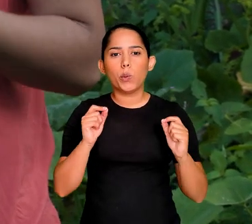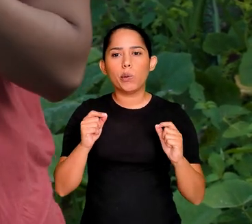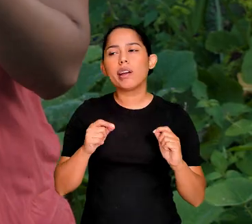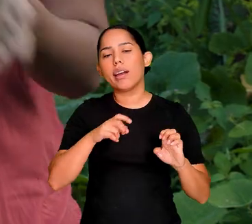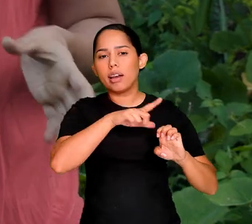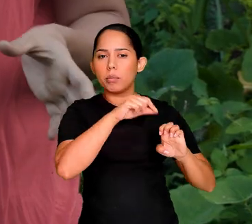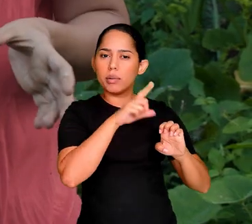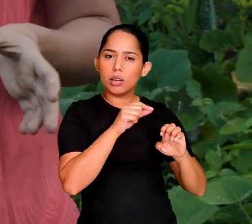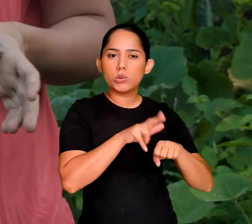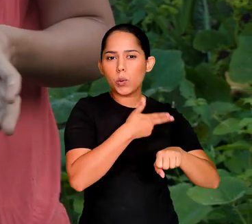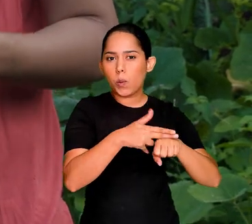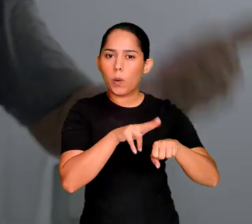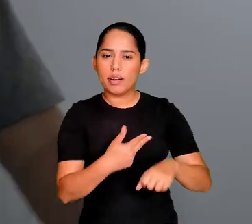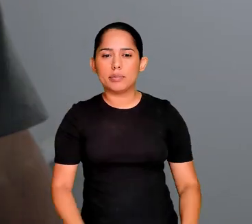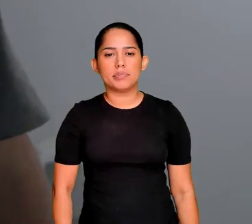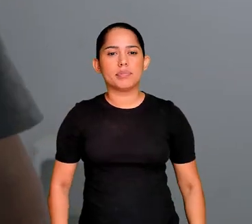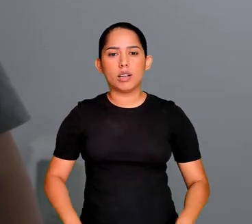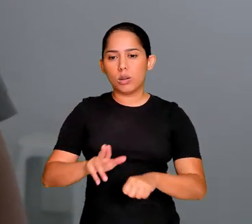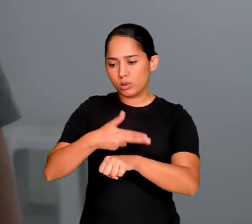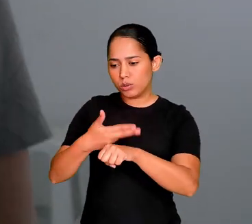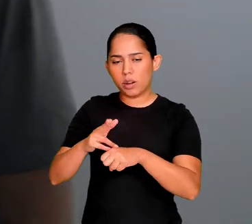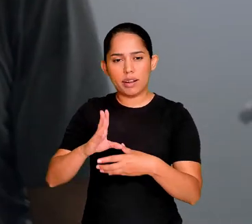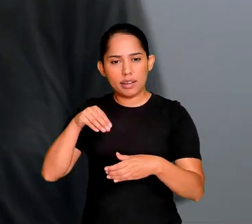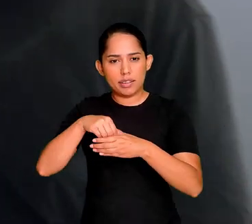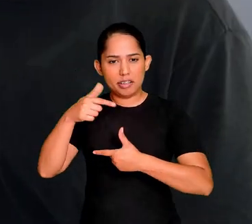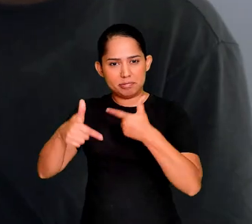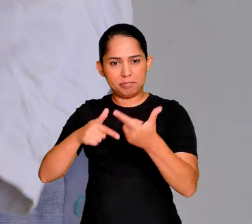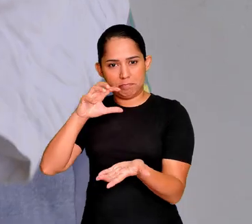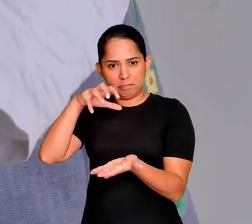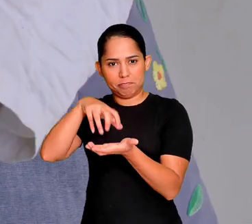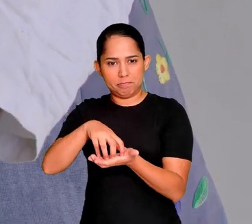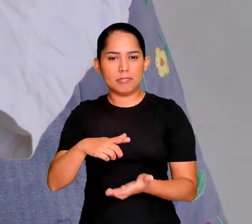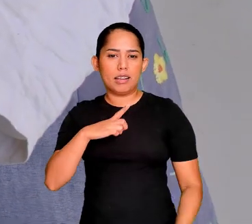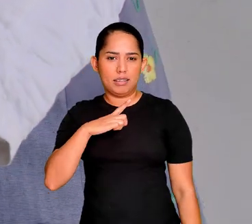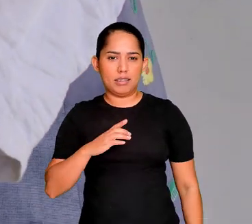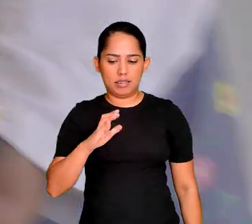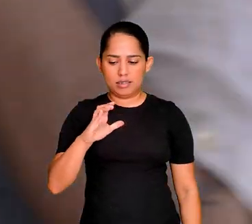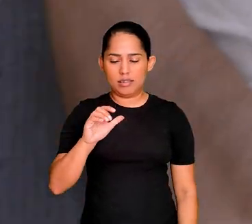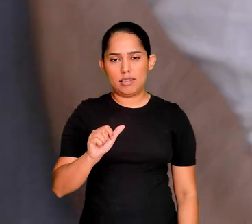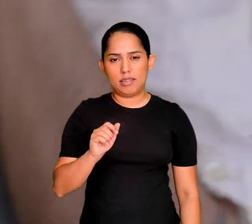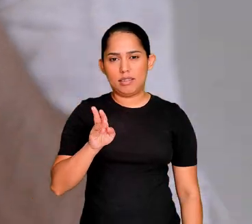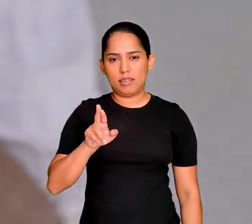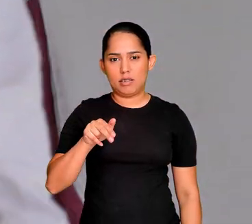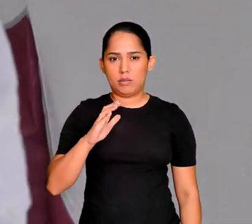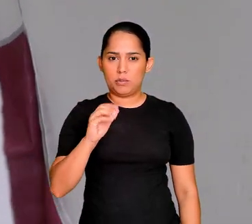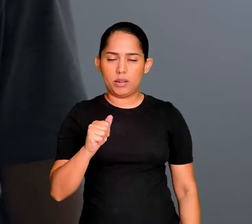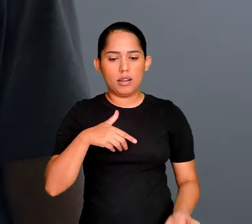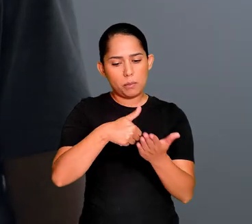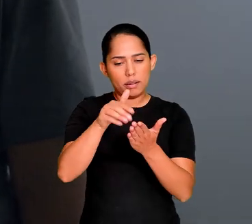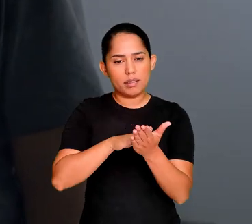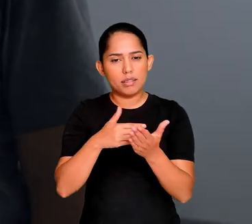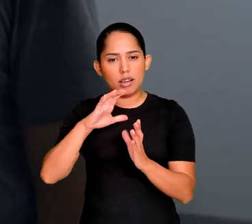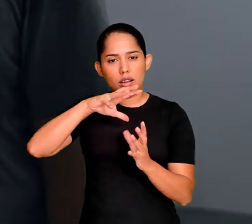de empreendedorismo do chocolate. O chocolate a gente faz na nossa cooperativa. Tem a Cabruca. A Cabruca, é. Aqui a gente faz manteiga